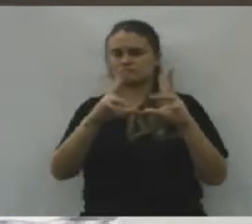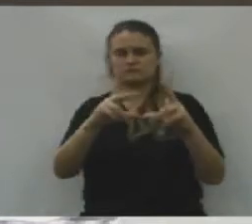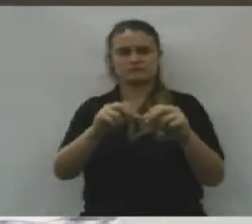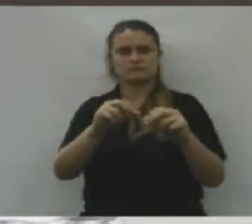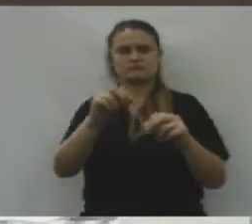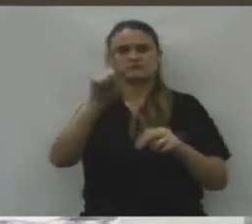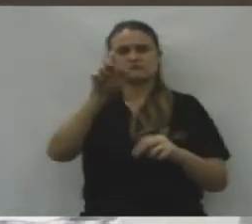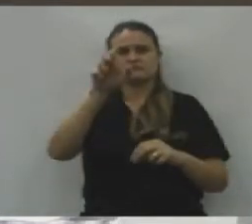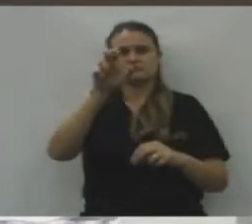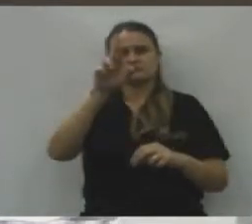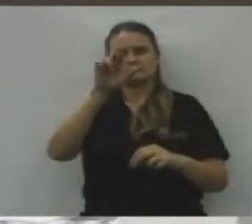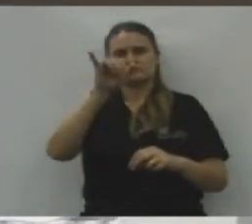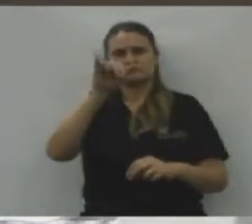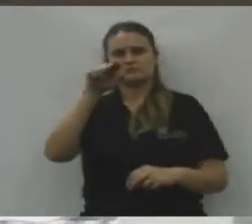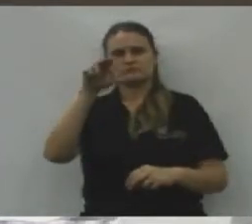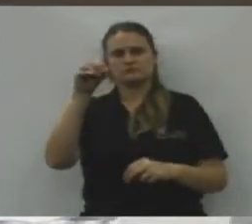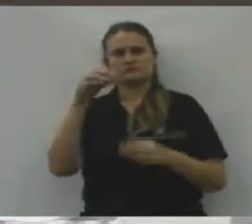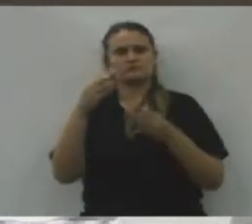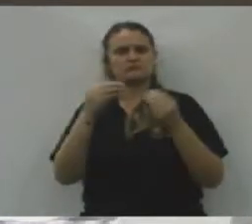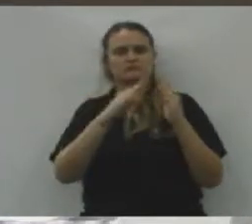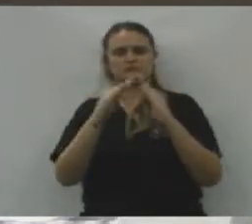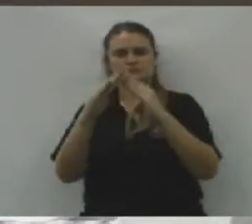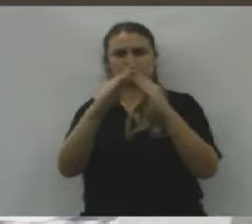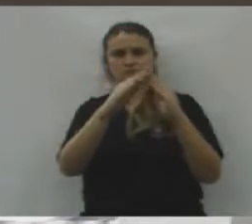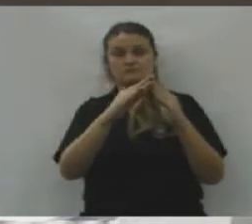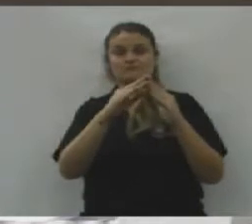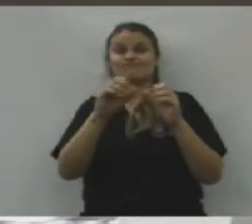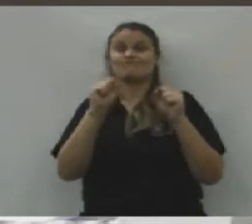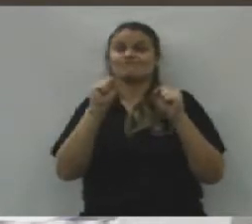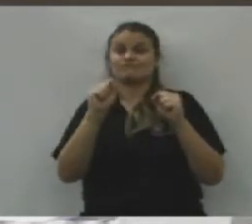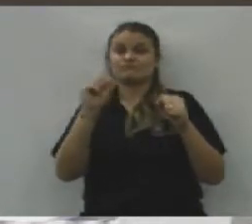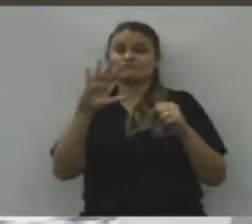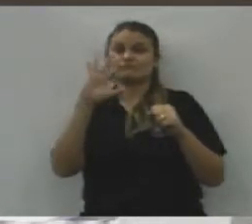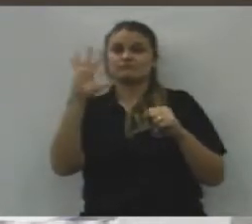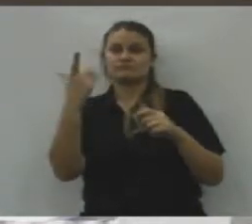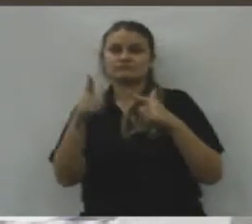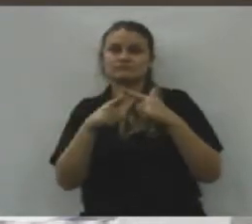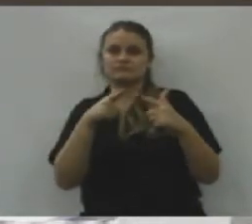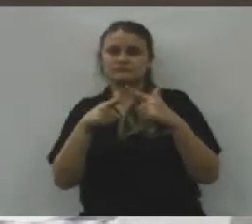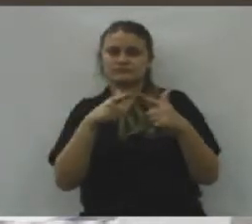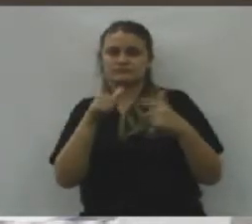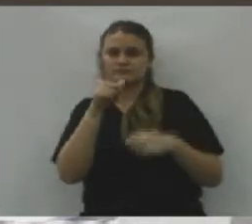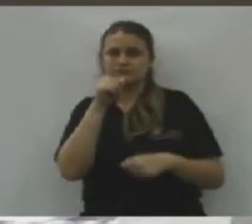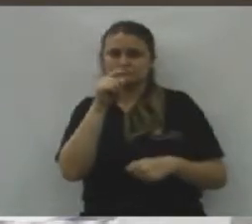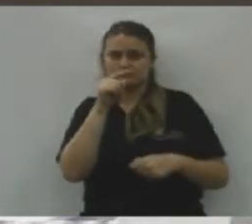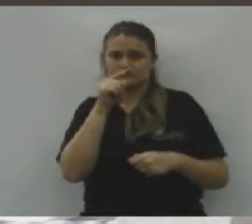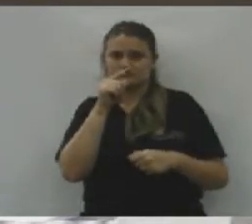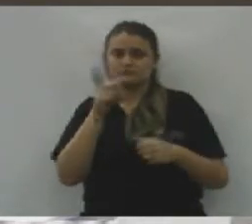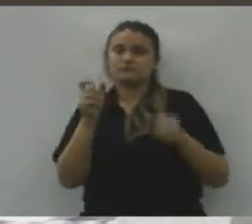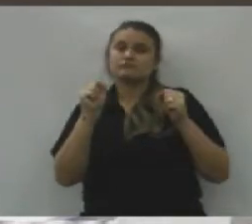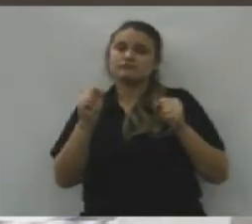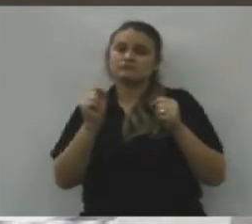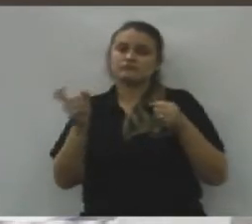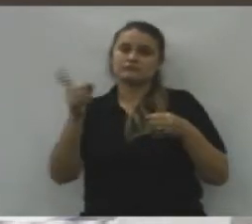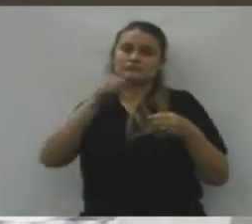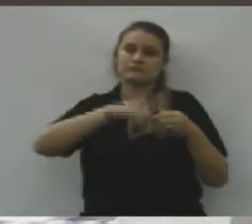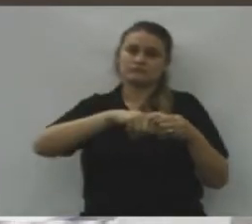Massinha. A previsão é de que o abastecimento seja retornado a partir das 18 horas